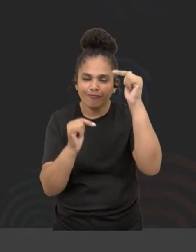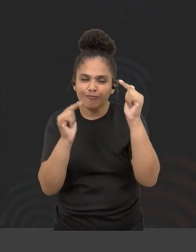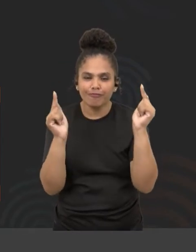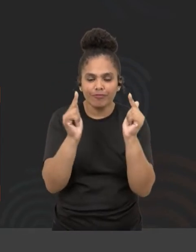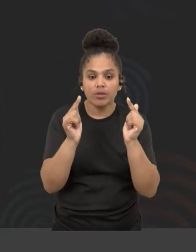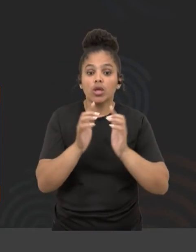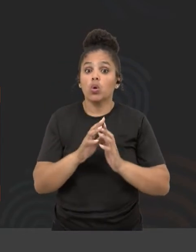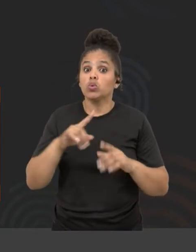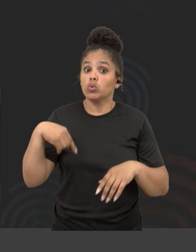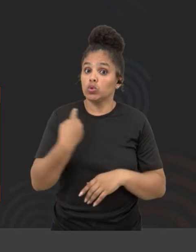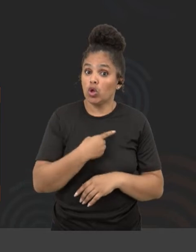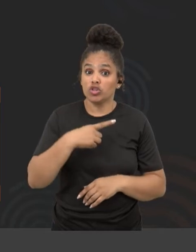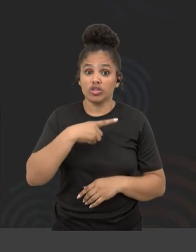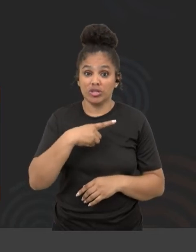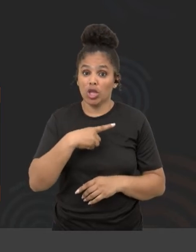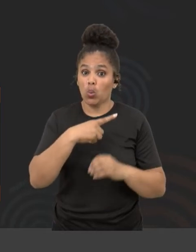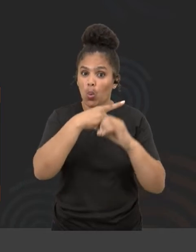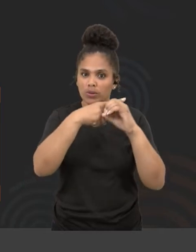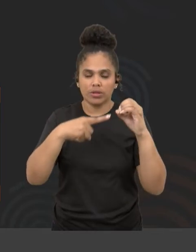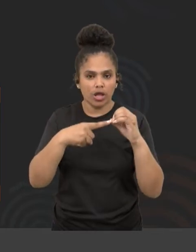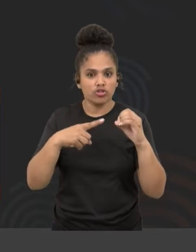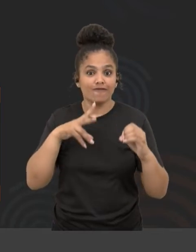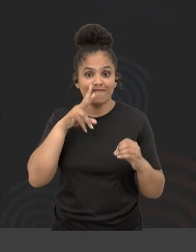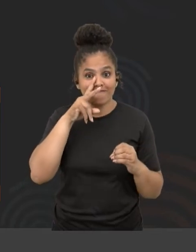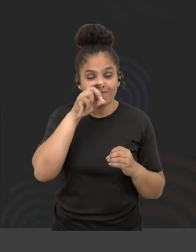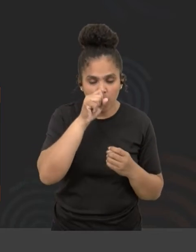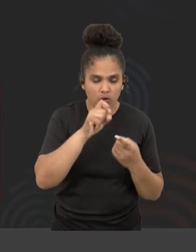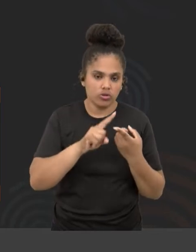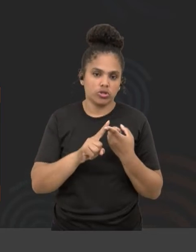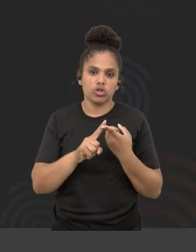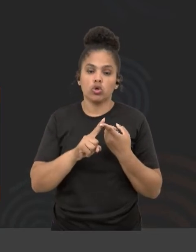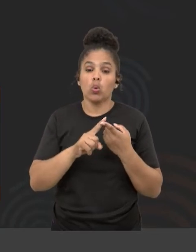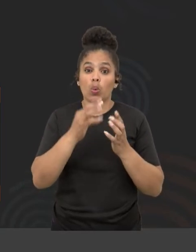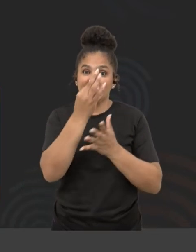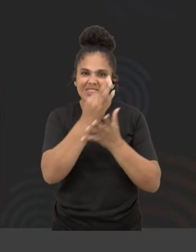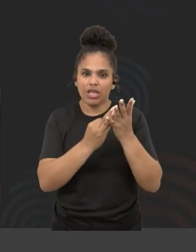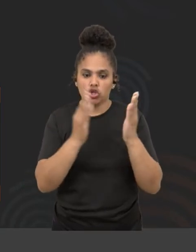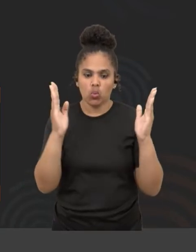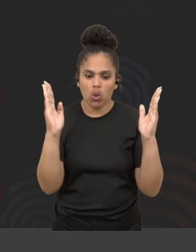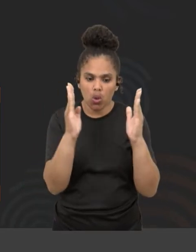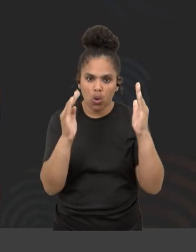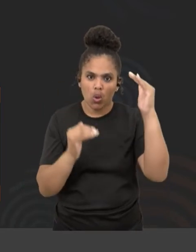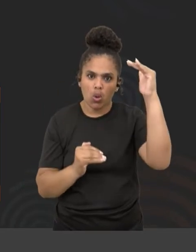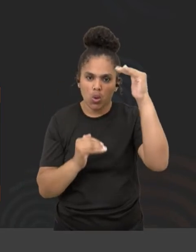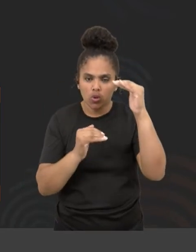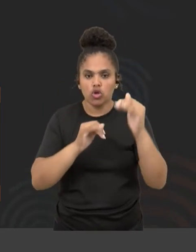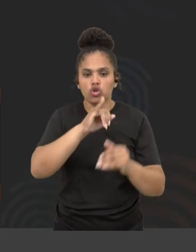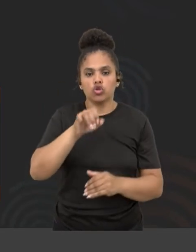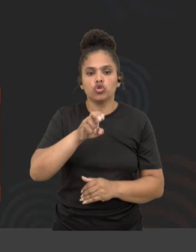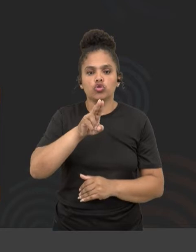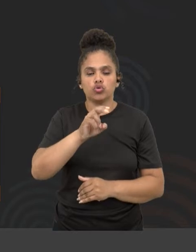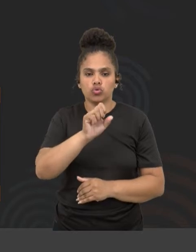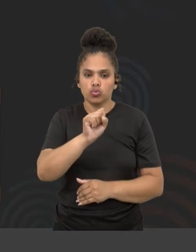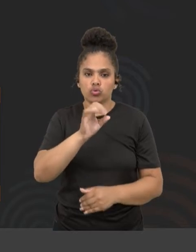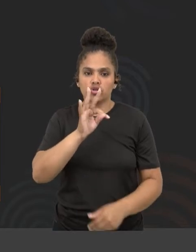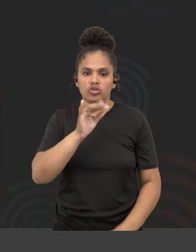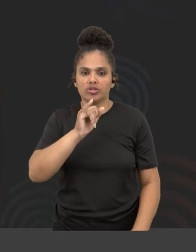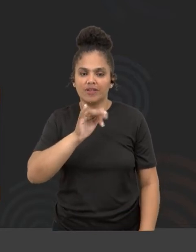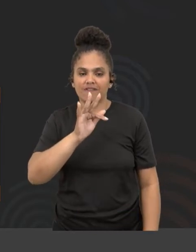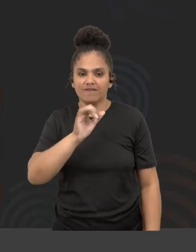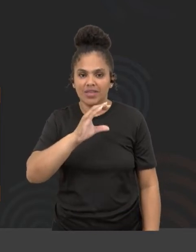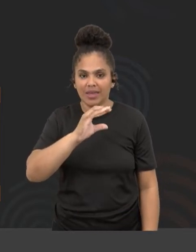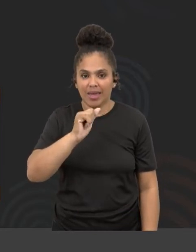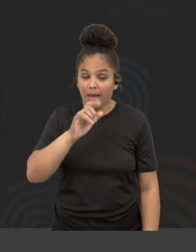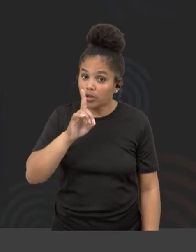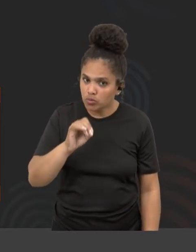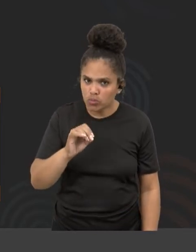contraste intenso, um texto justificado, né? O texto justificado é aquele texto que todas as linhas